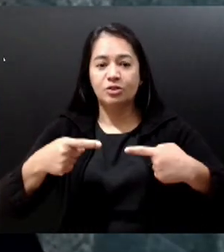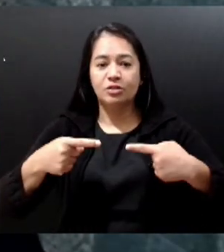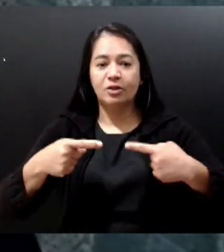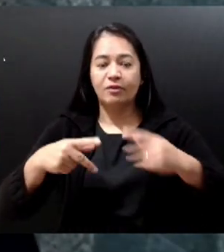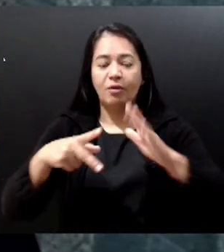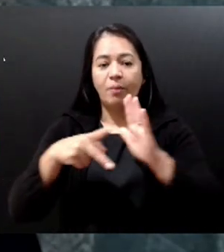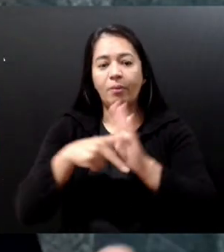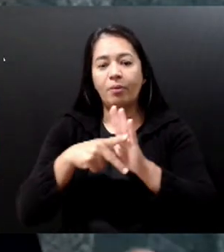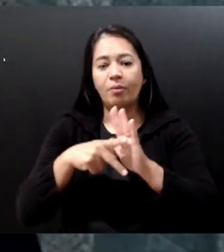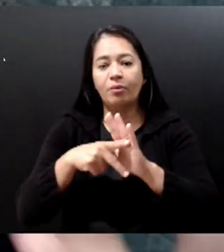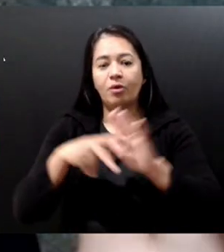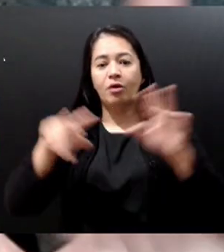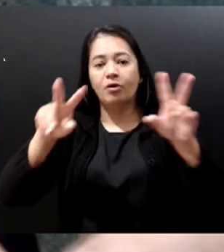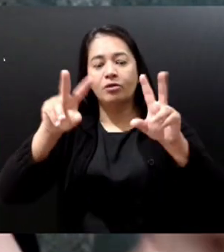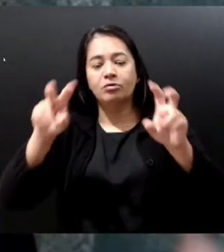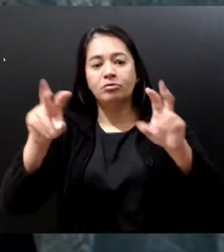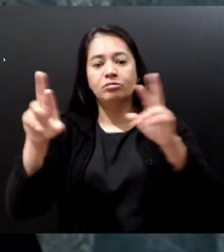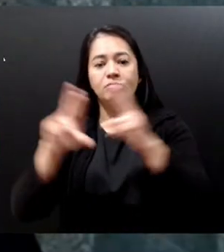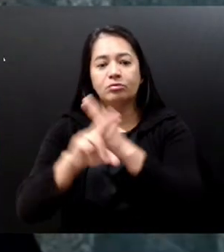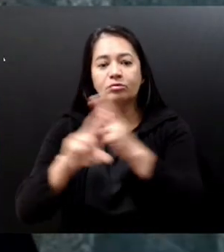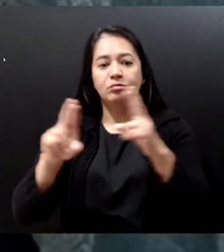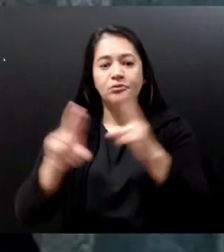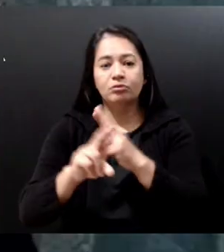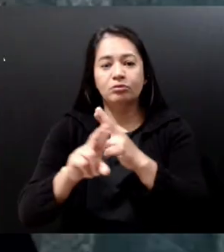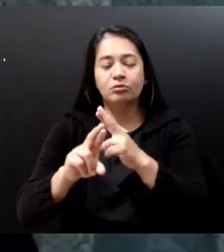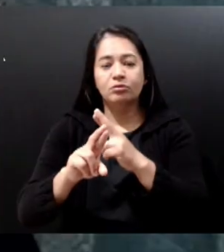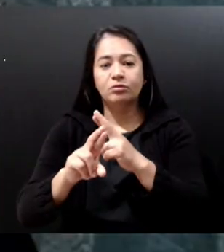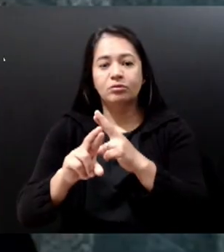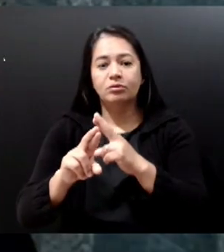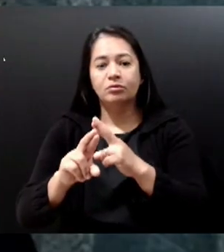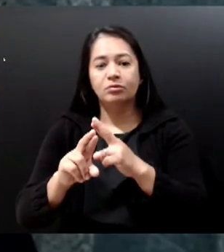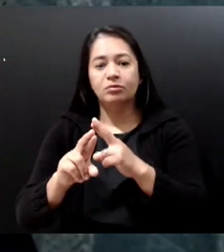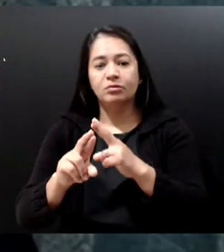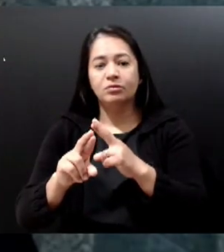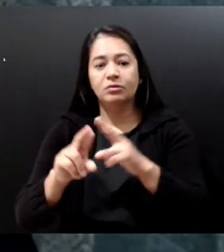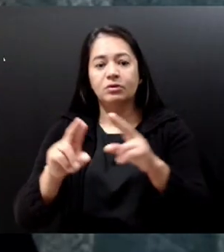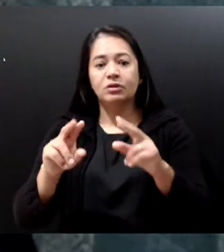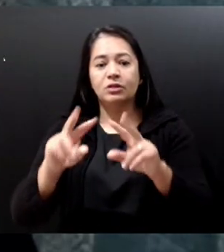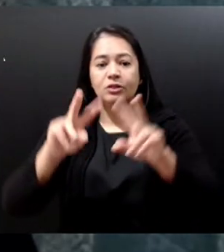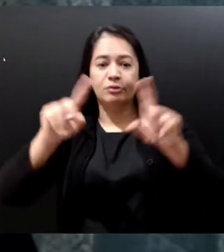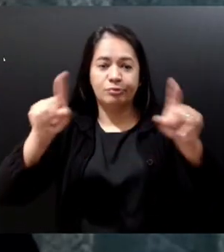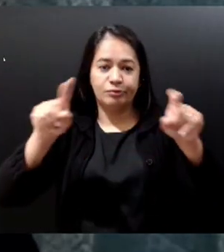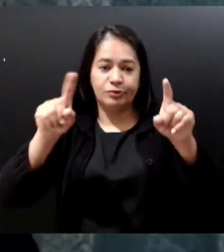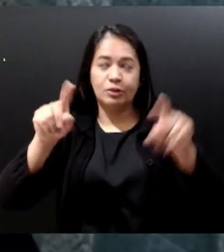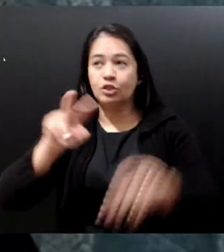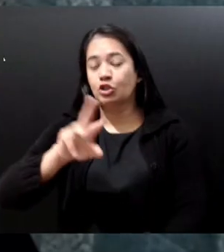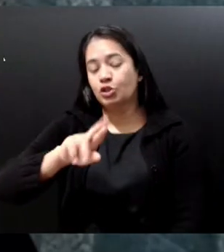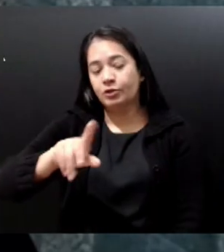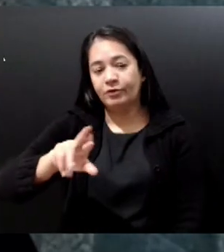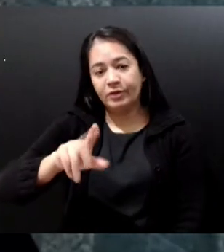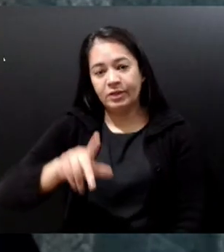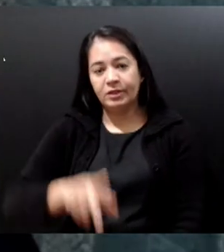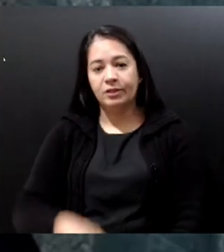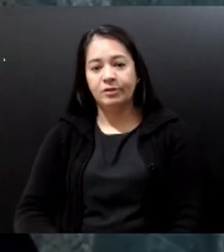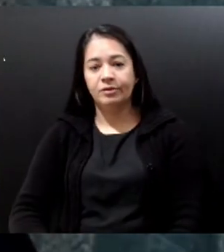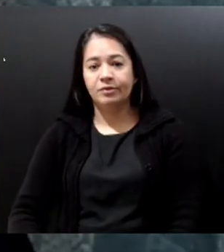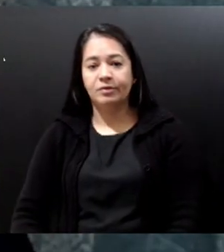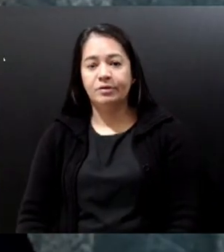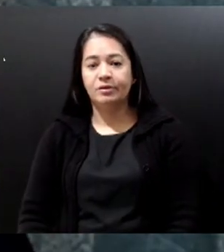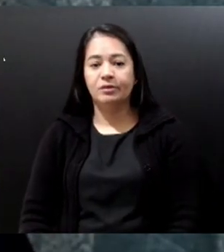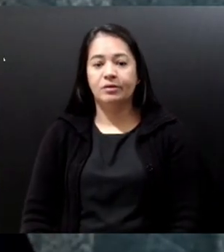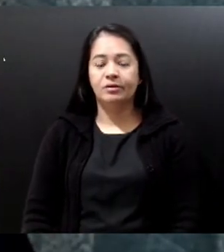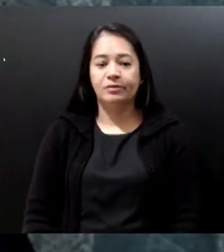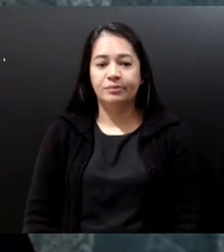relações que são, entre aspas, consideradas diferentes para a grande maioria da população, não só